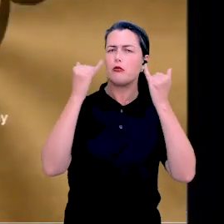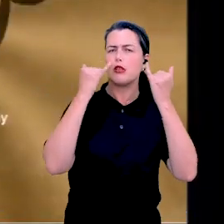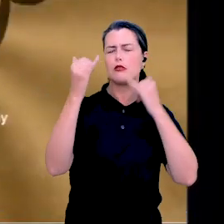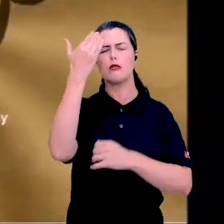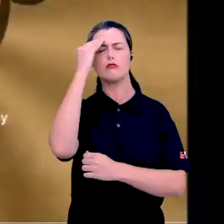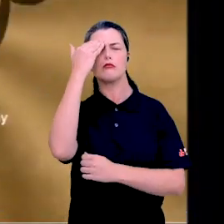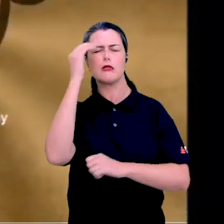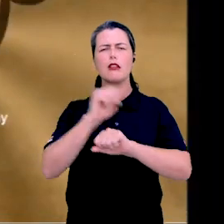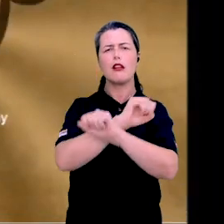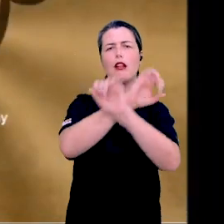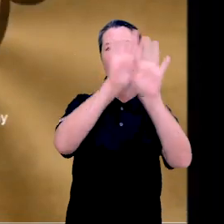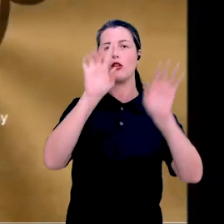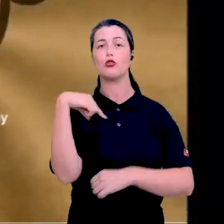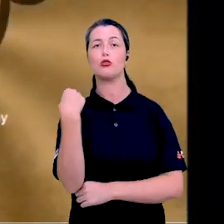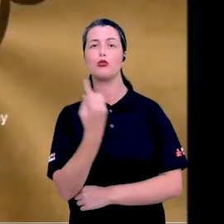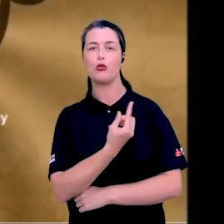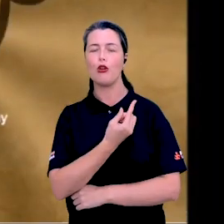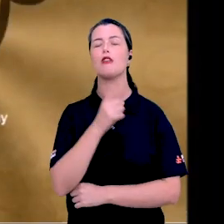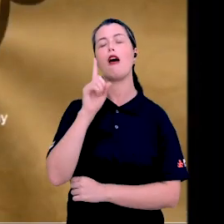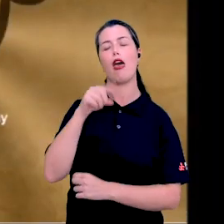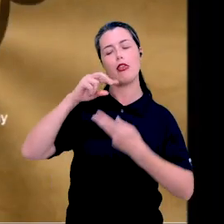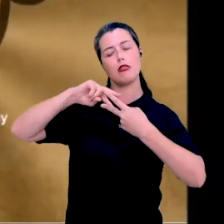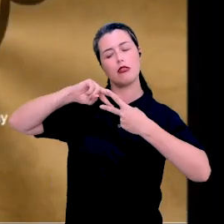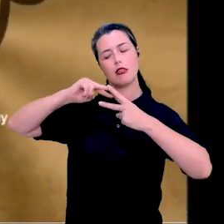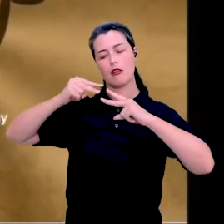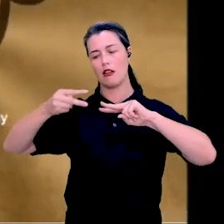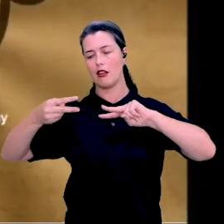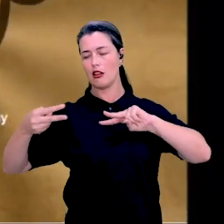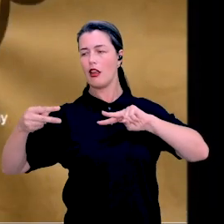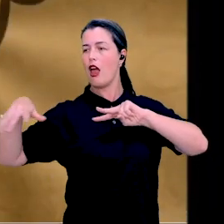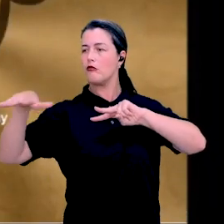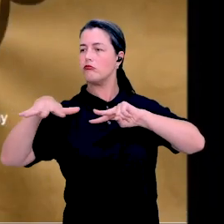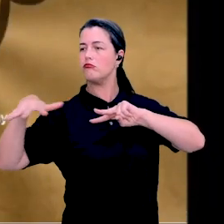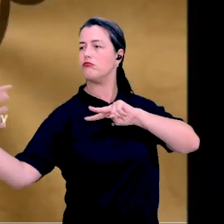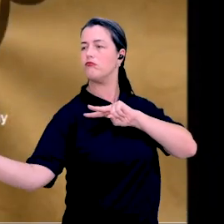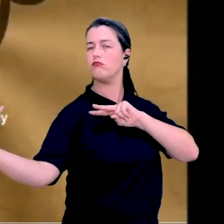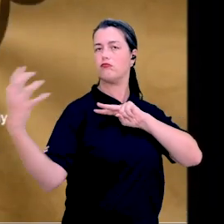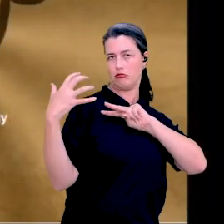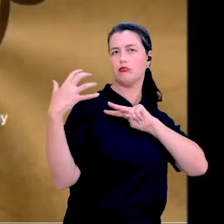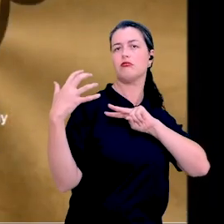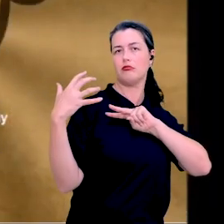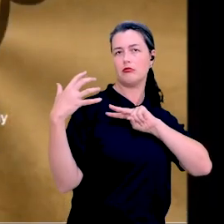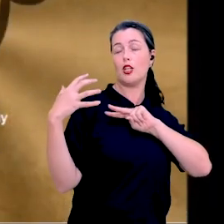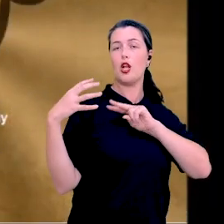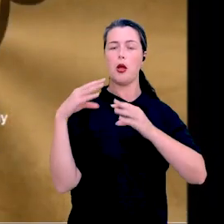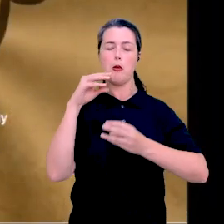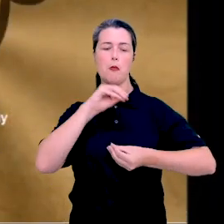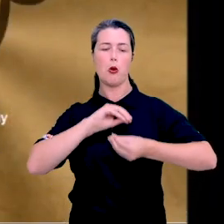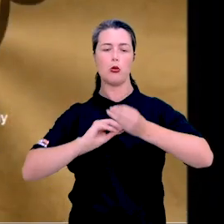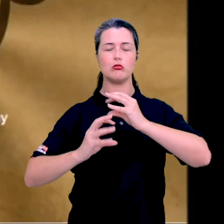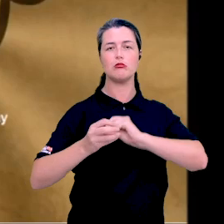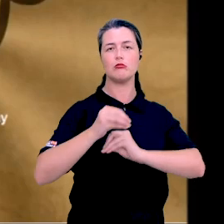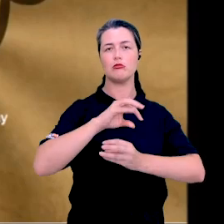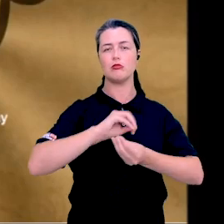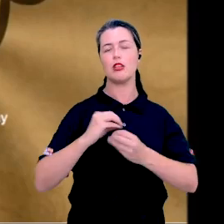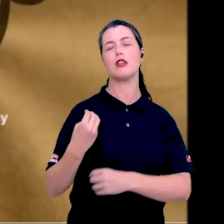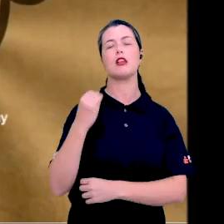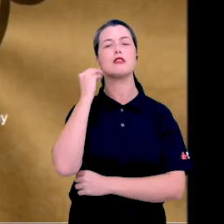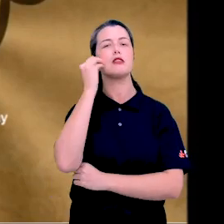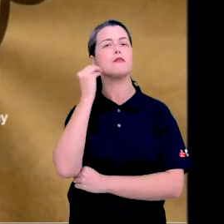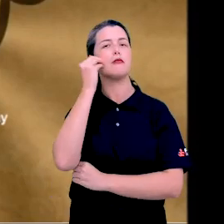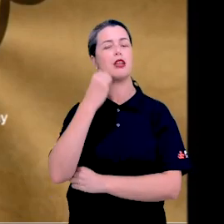informação podemos então entender que somos o que a genética e o meio nos moldaram. Somos moldados conforme